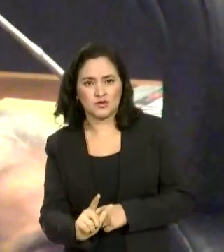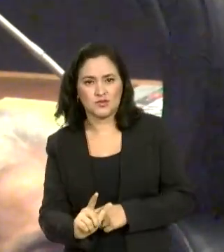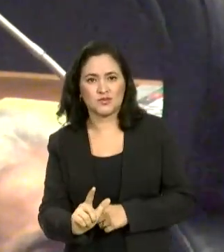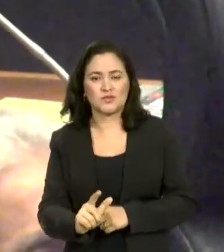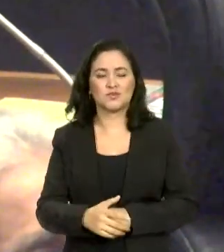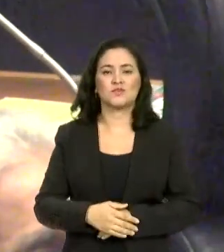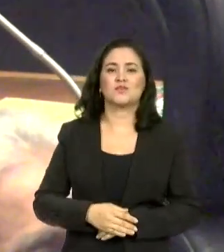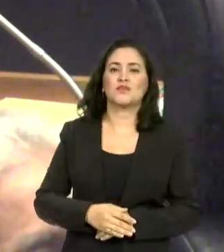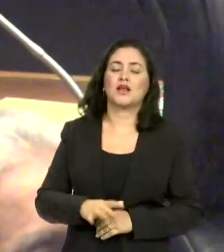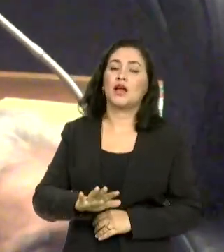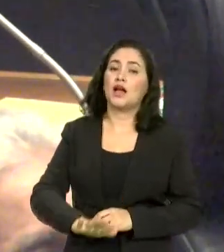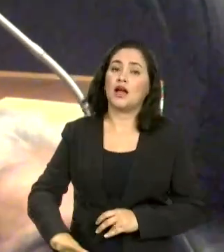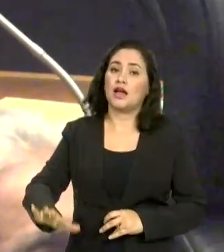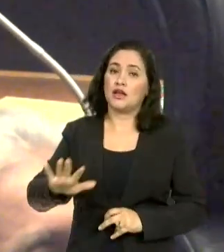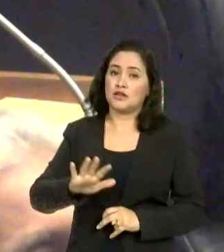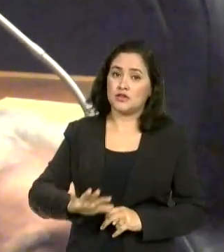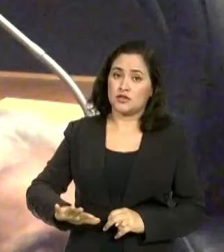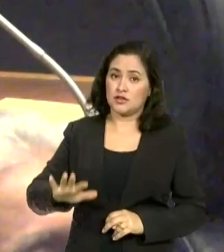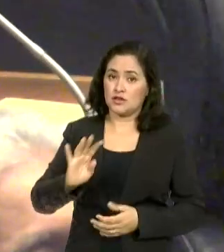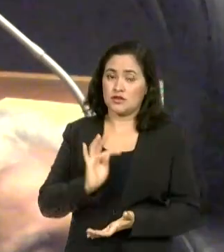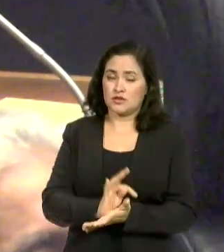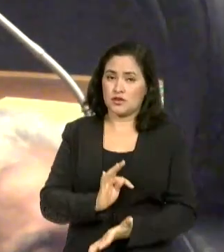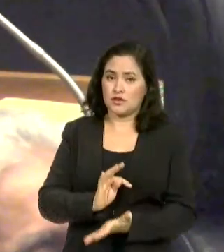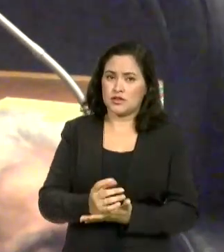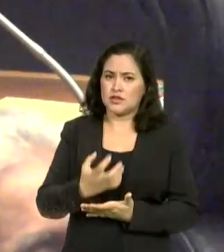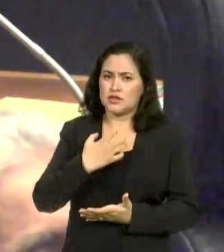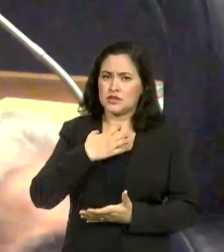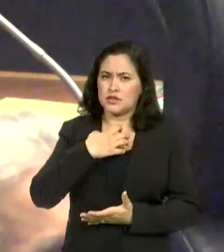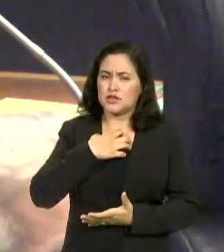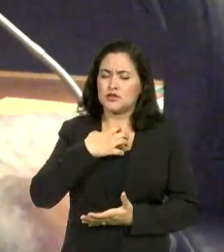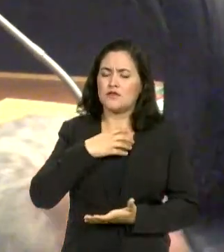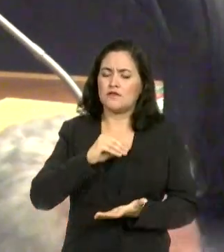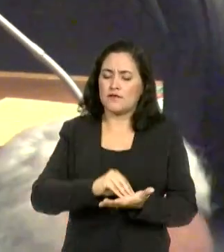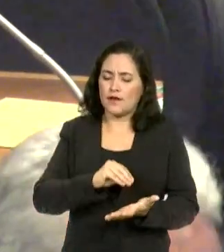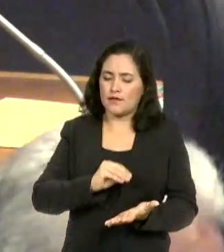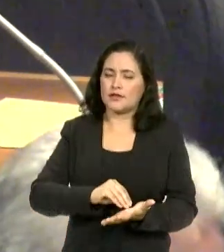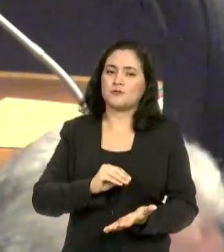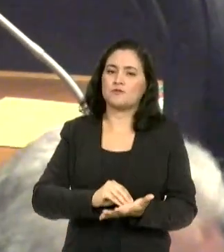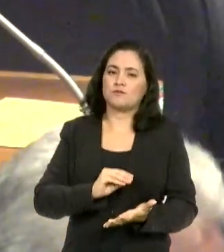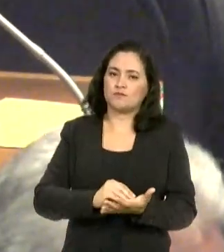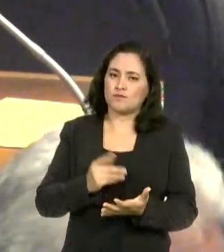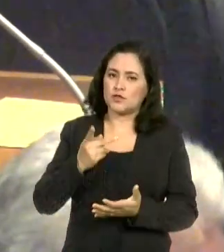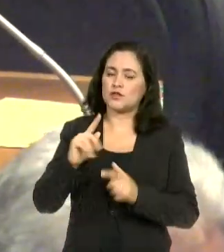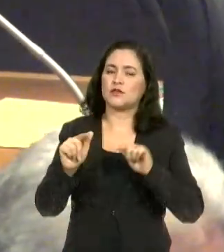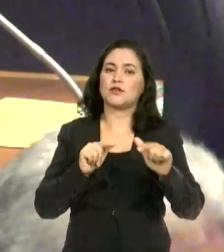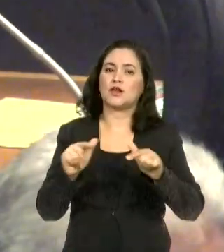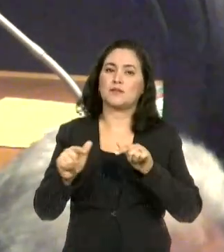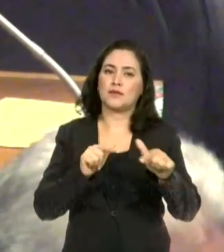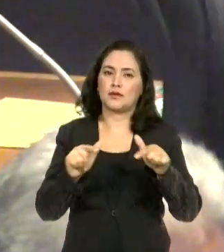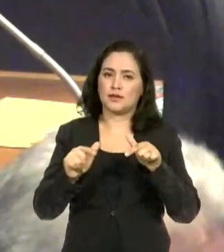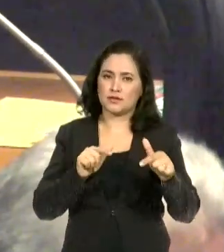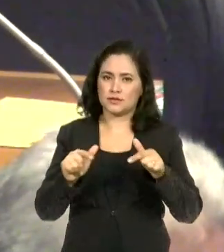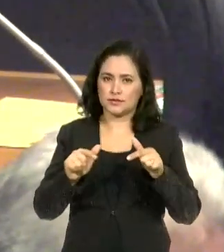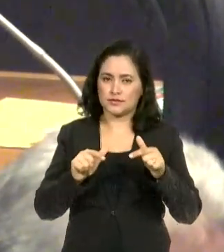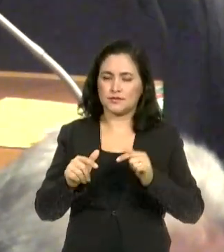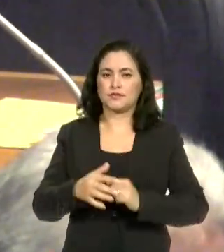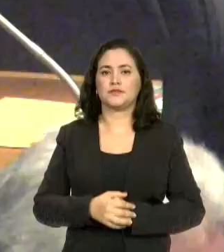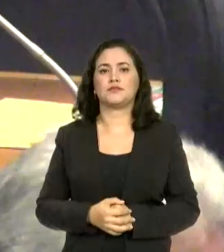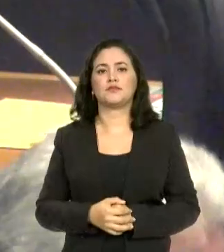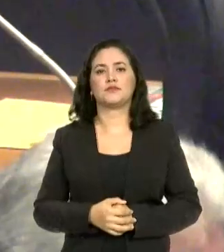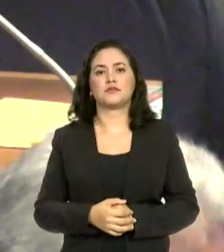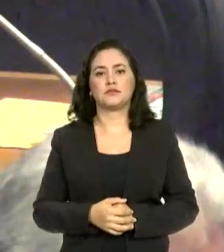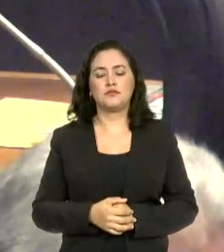um vazio muito grande mediante a sua luta, o seu trabalho nessa legislatura na Casa do Povo. E dizer